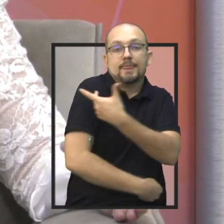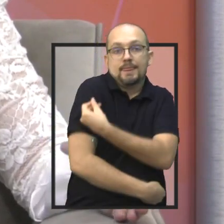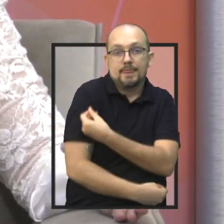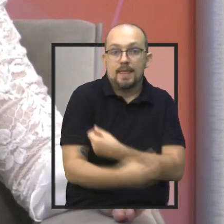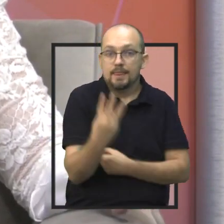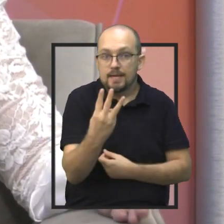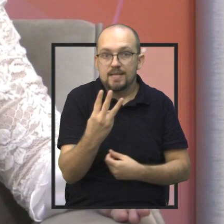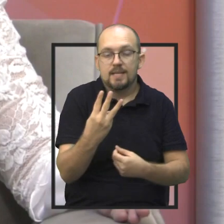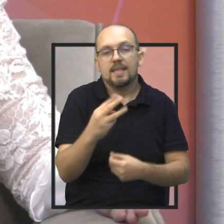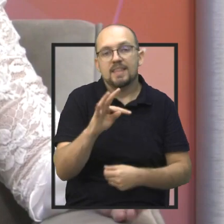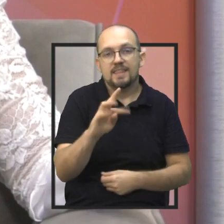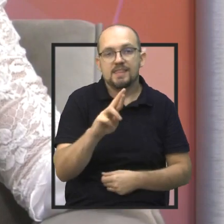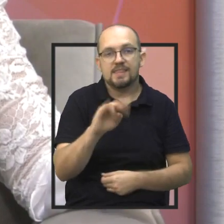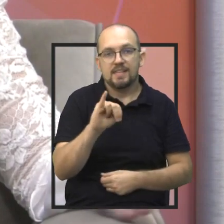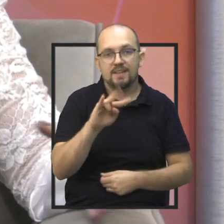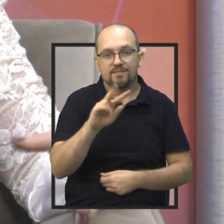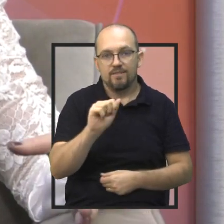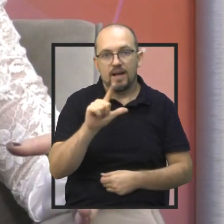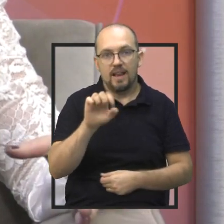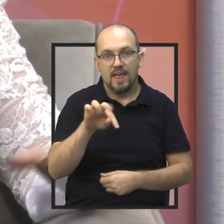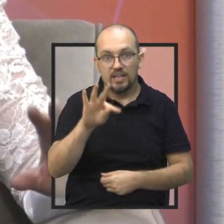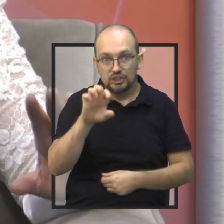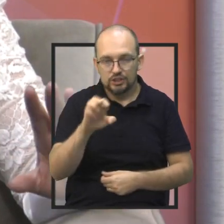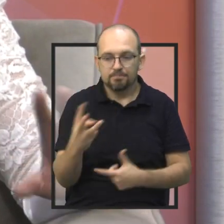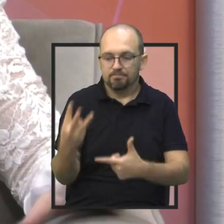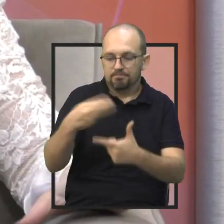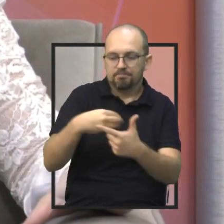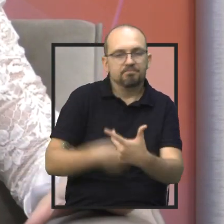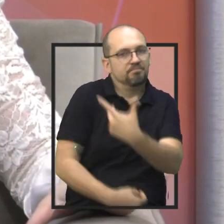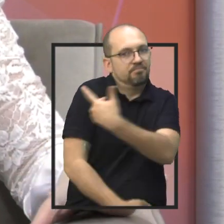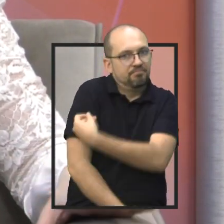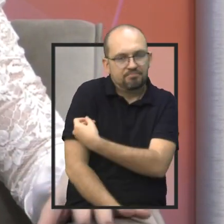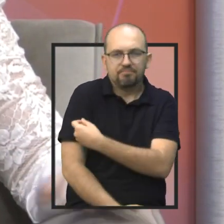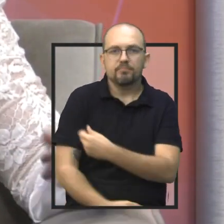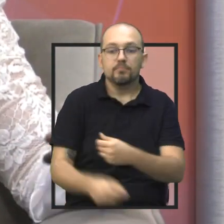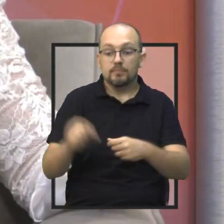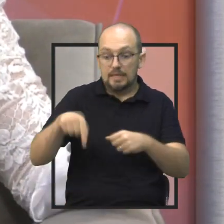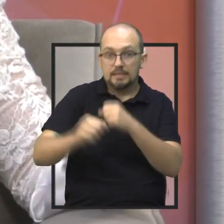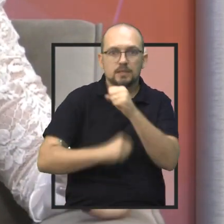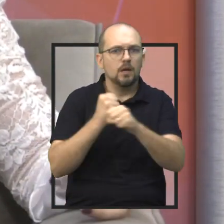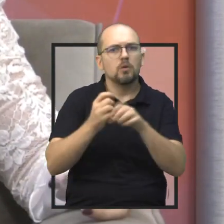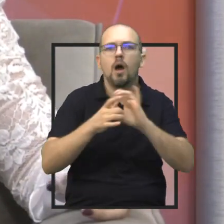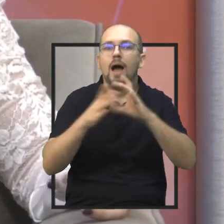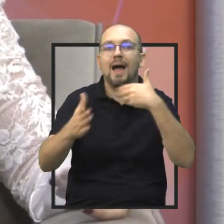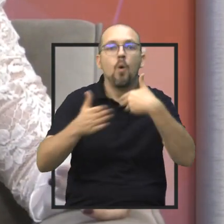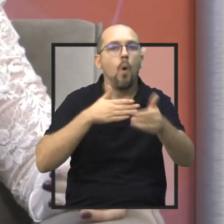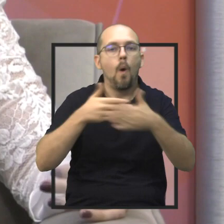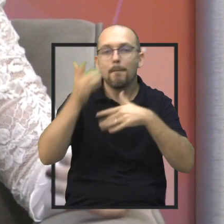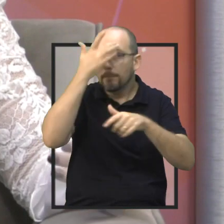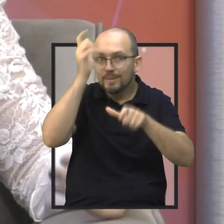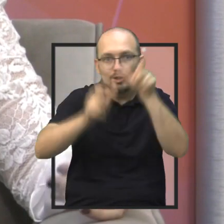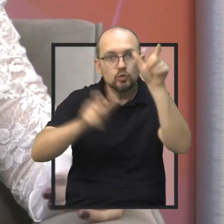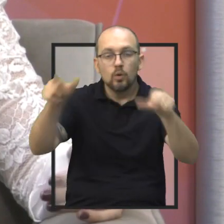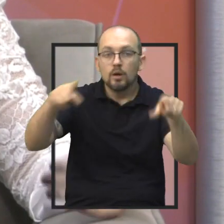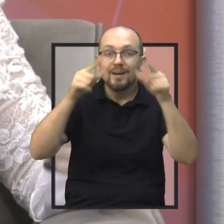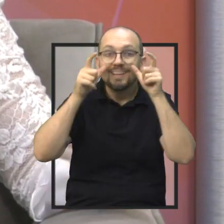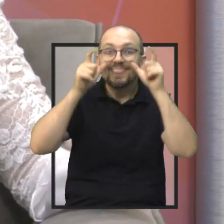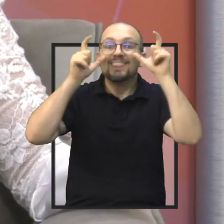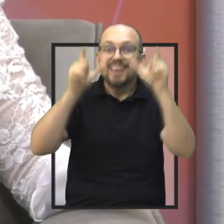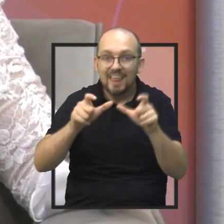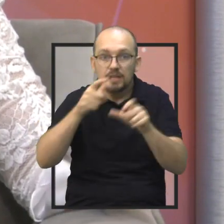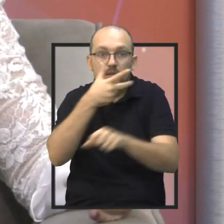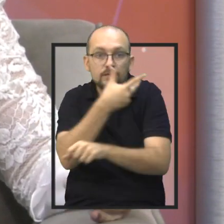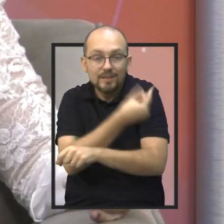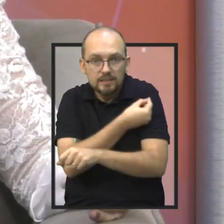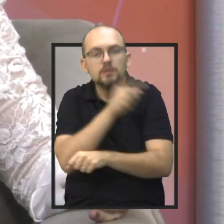ano já está disponível acima dos 6 meses de vida para toda a população. Então, quem tiver interesse em tomar vacina contra a gripe